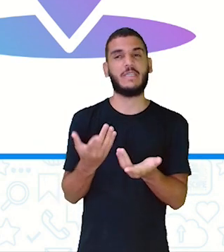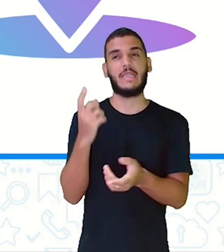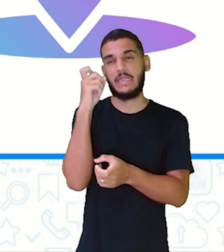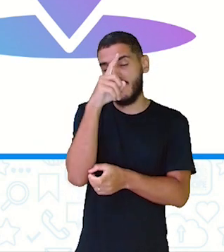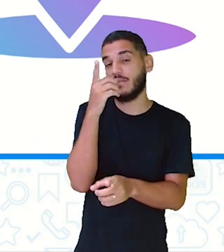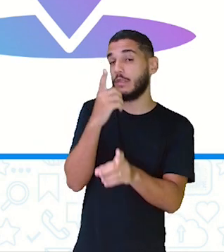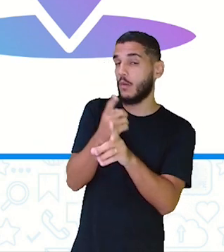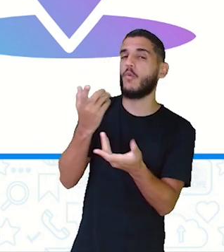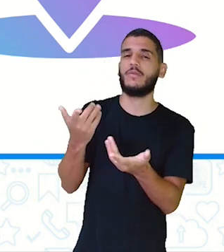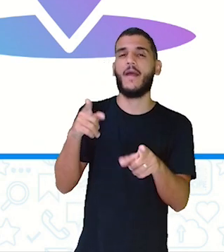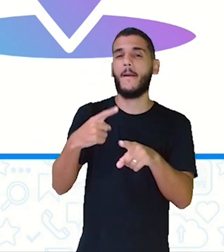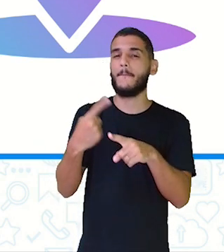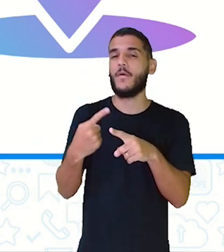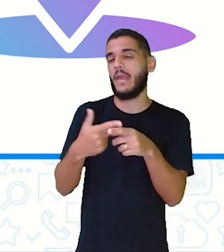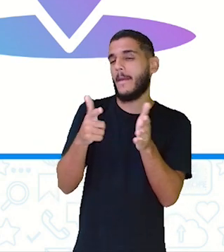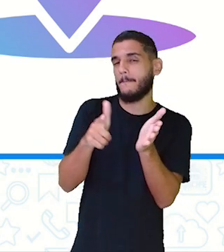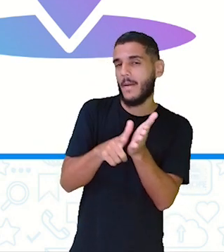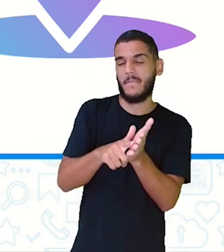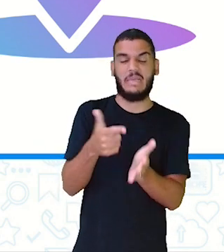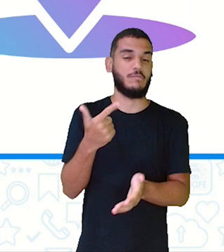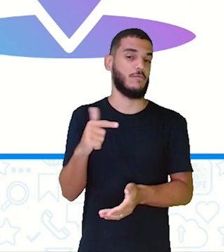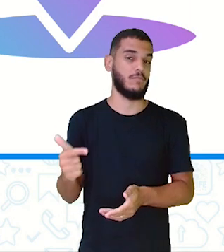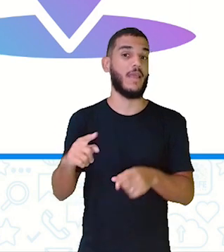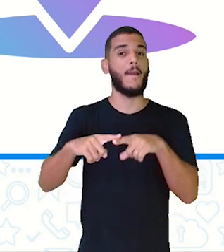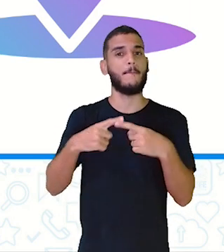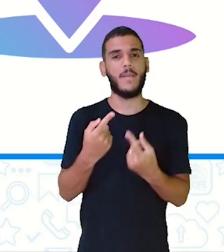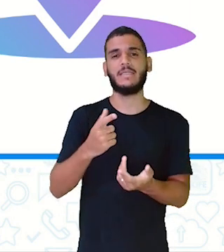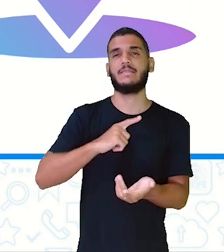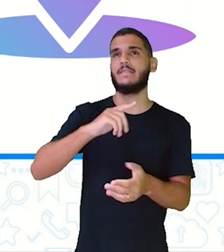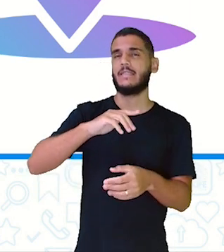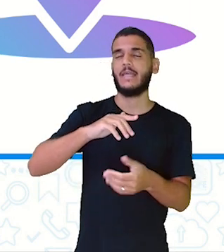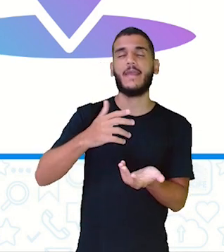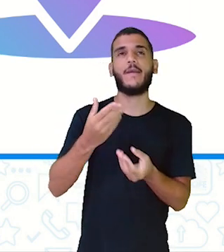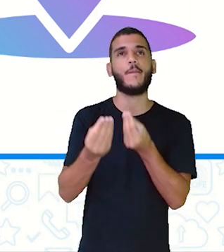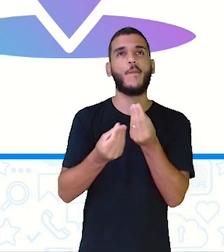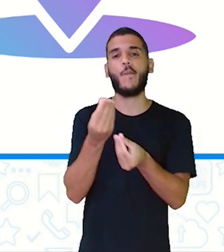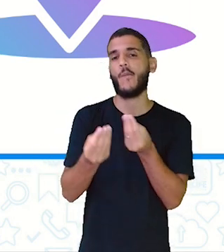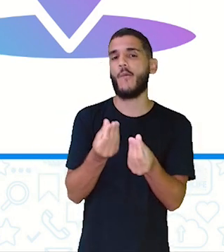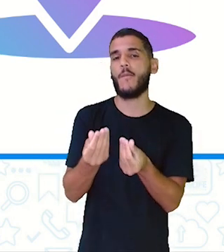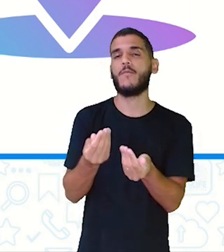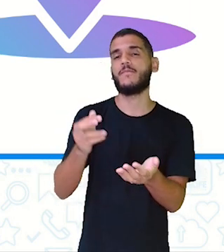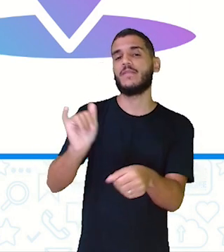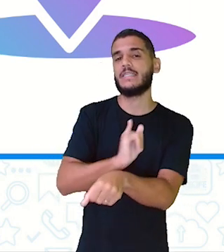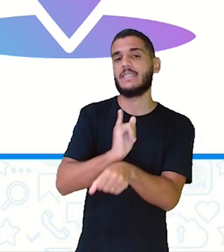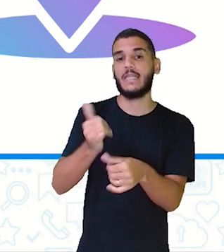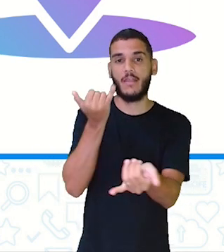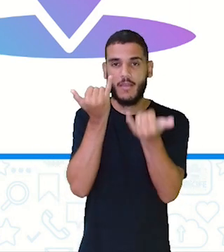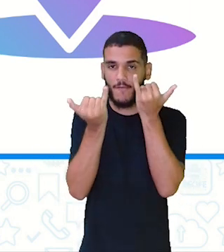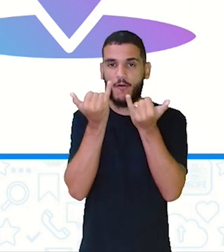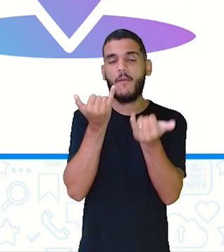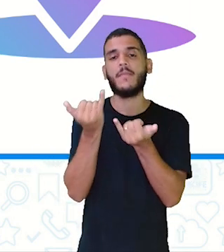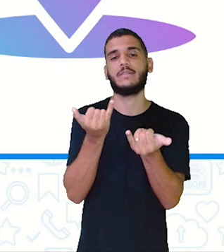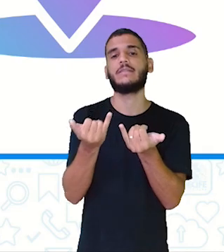de papel. A maioria aí dos meios de comunicação, as formas que a gente encontra de se informar, também